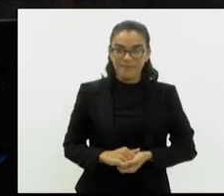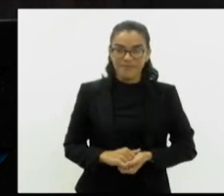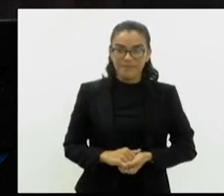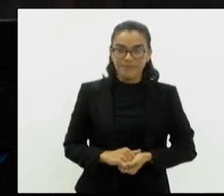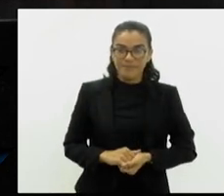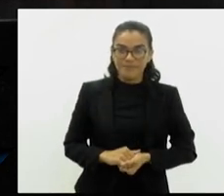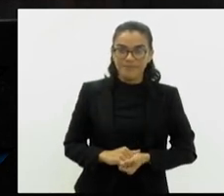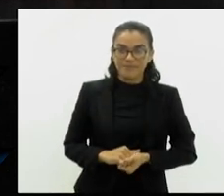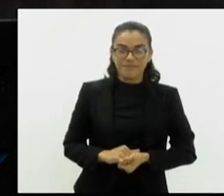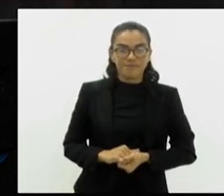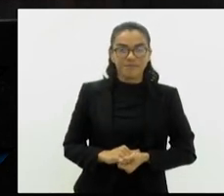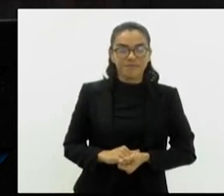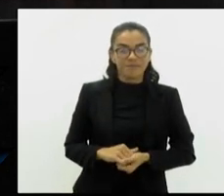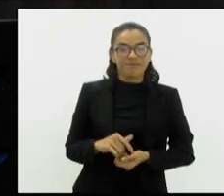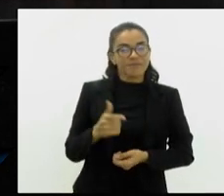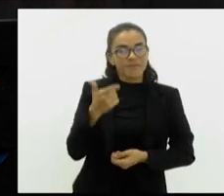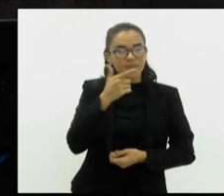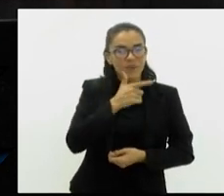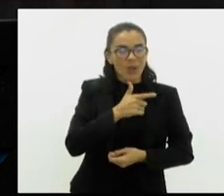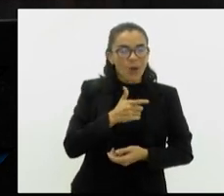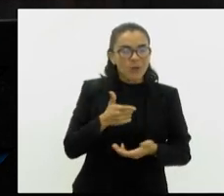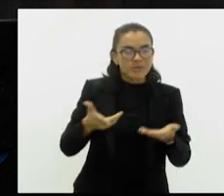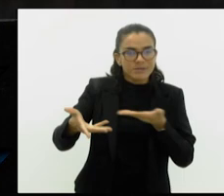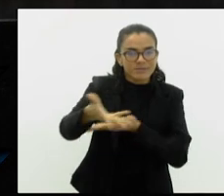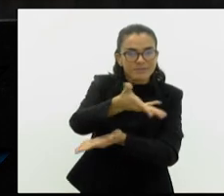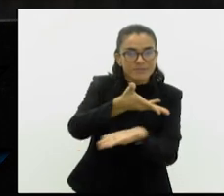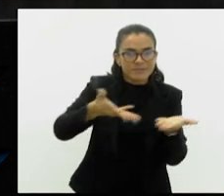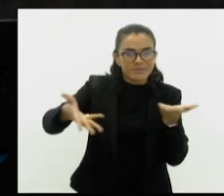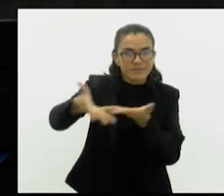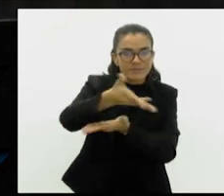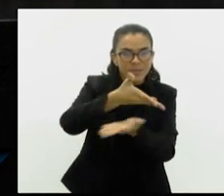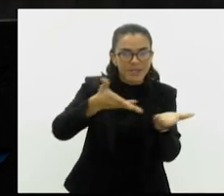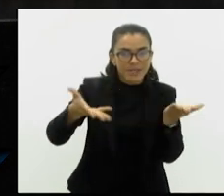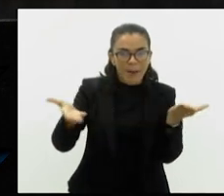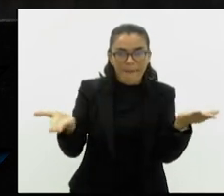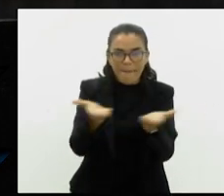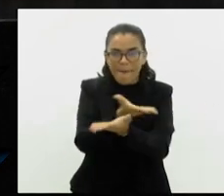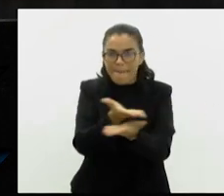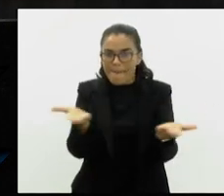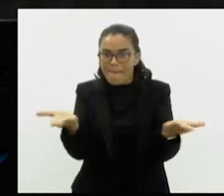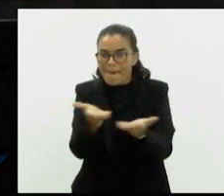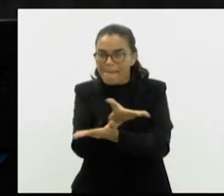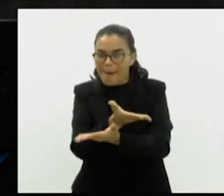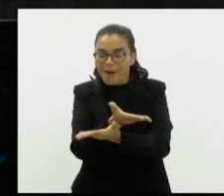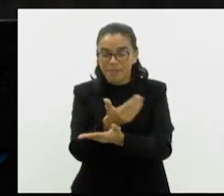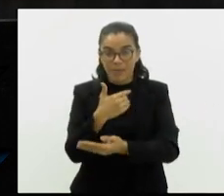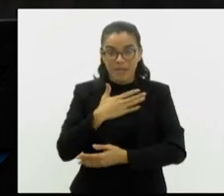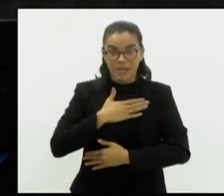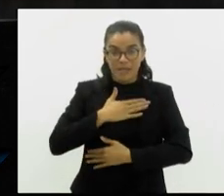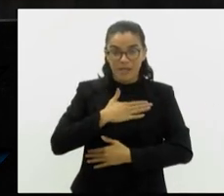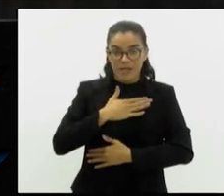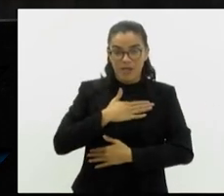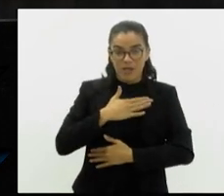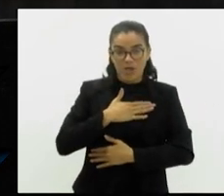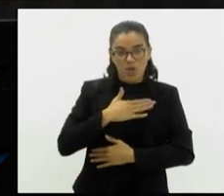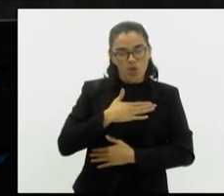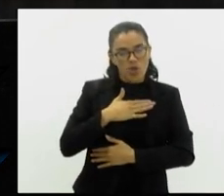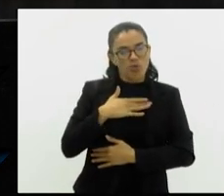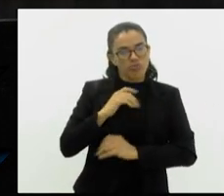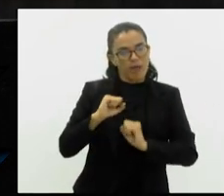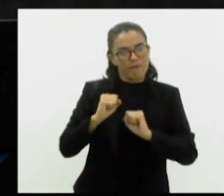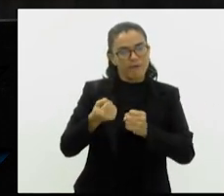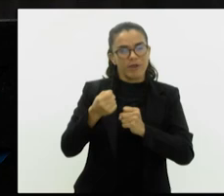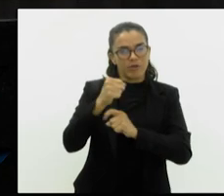e para mediar esses conflitos Deputado eu que sou um social